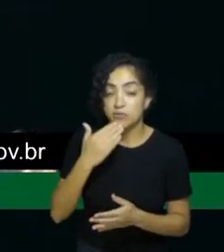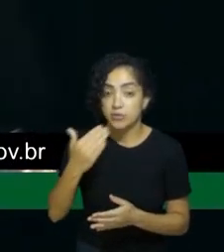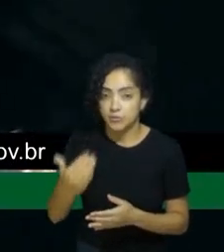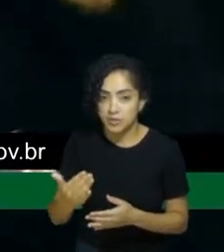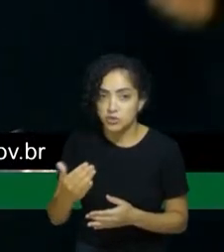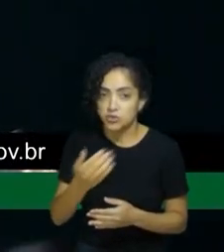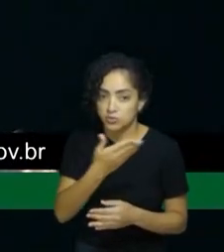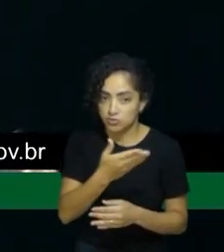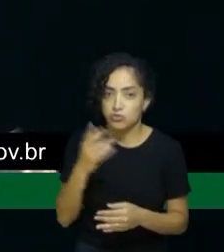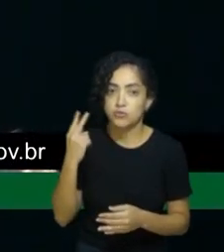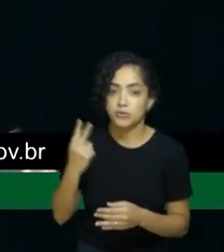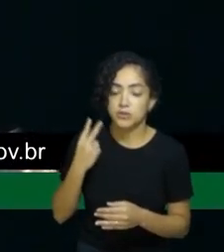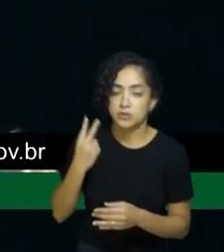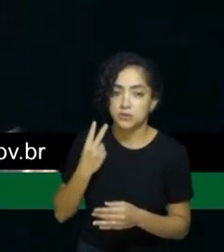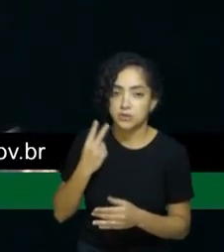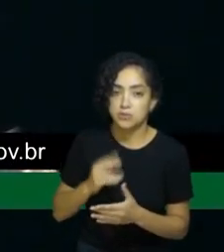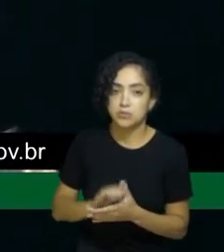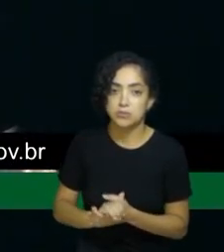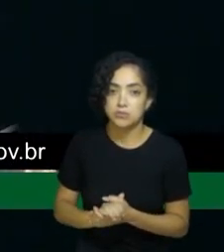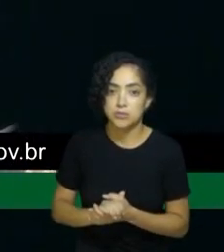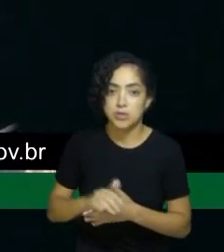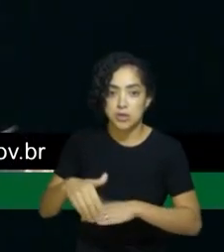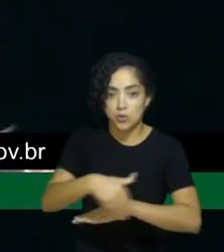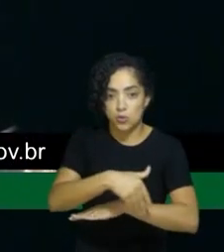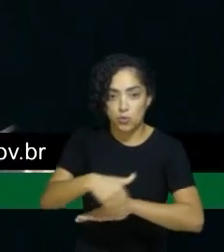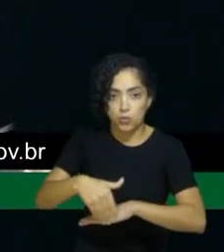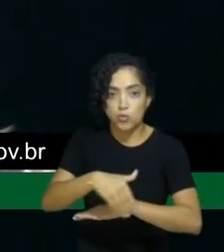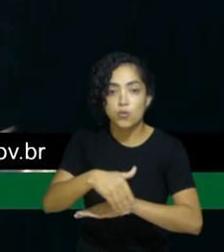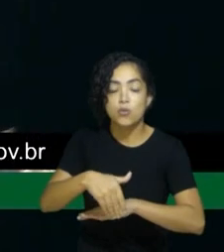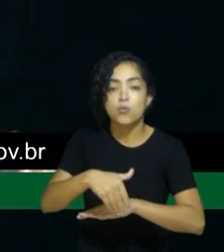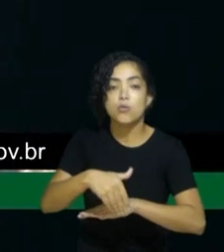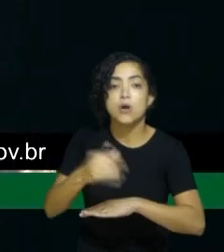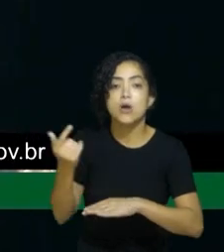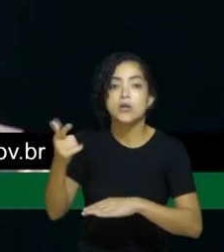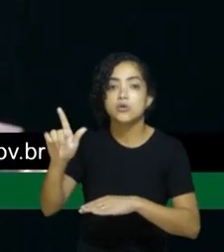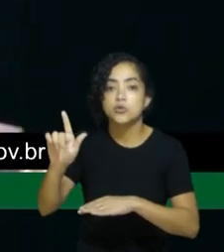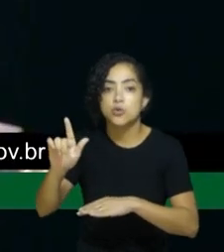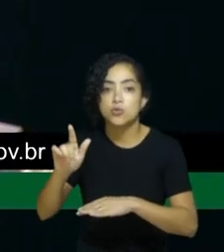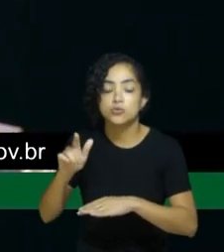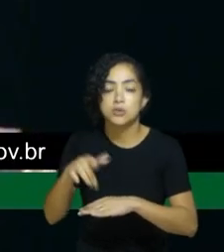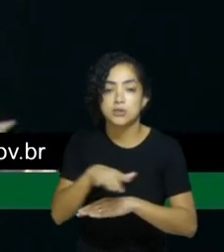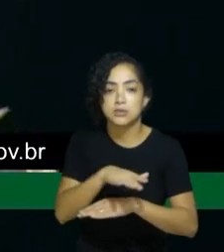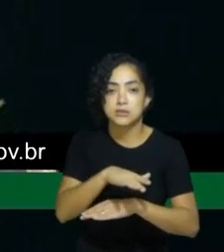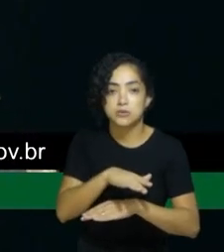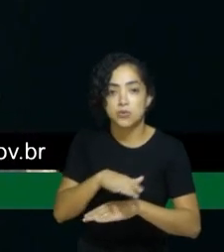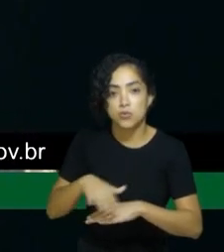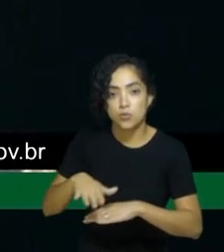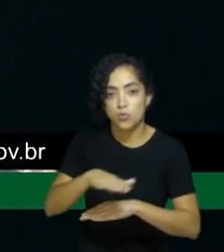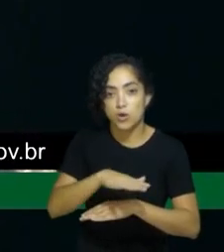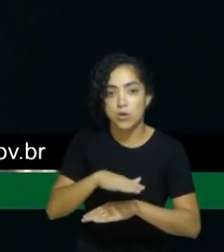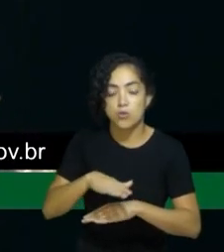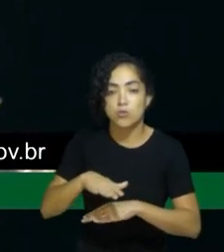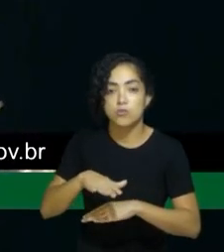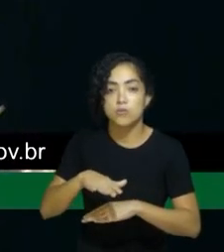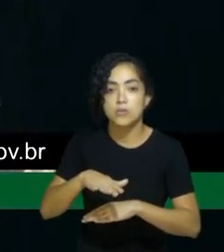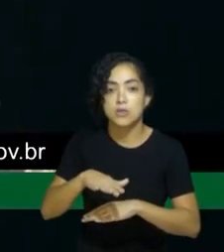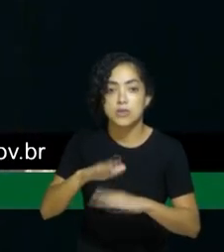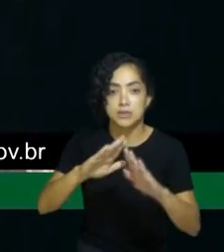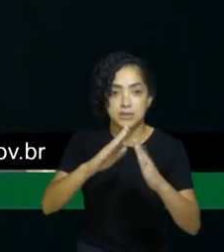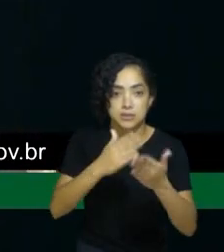Maurício Gol Rua Dom Pedro I e outras ruas da da região da escola